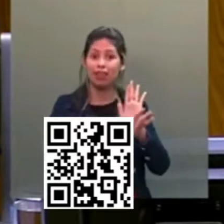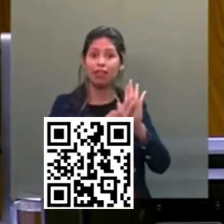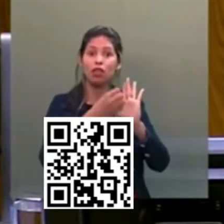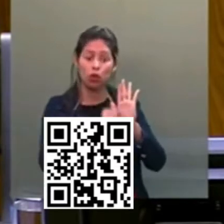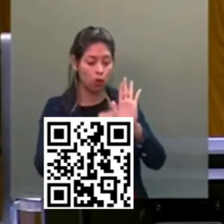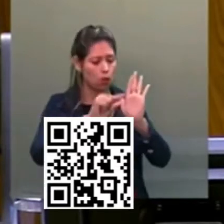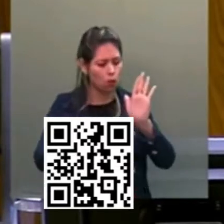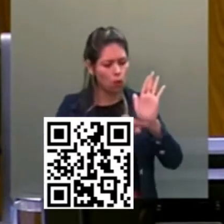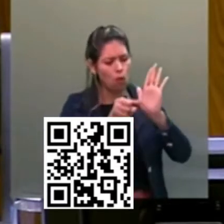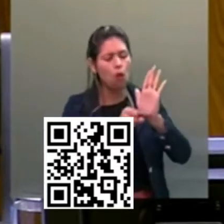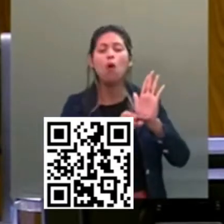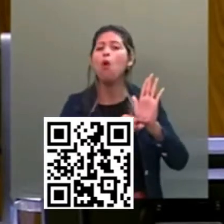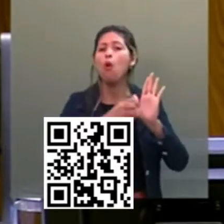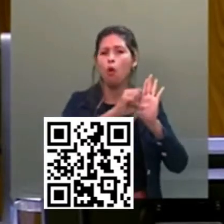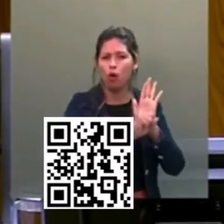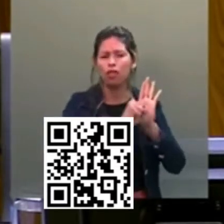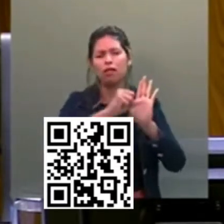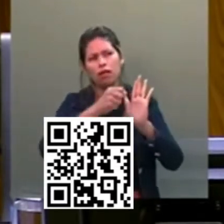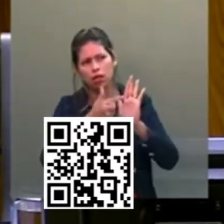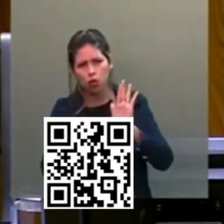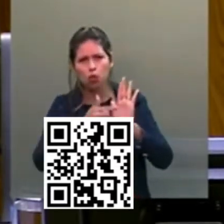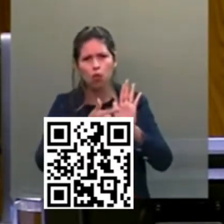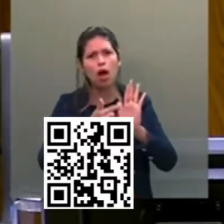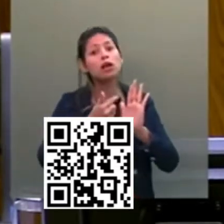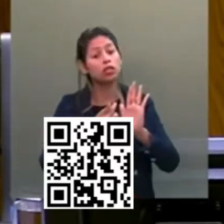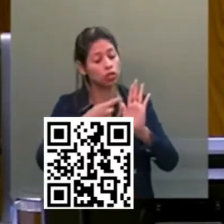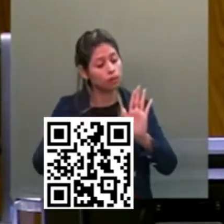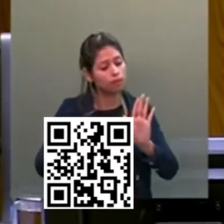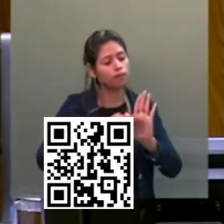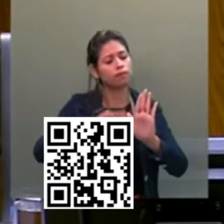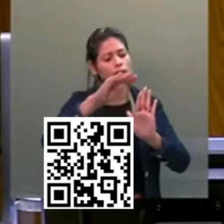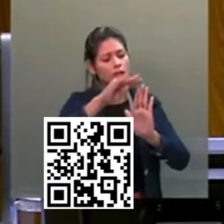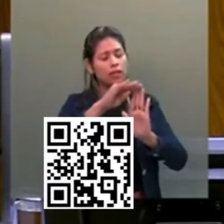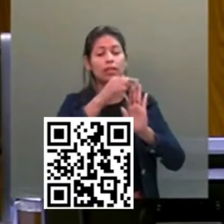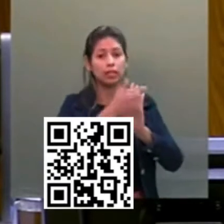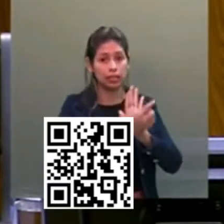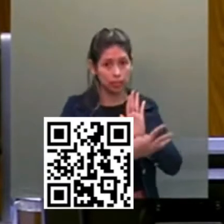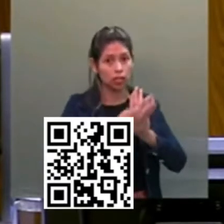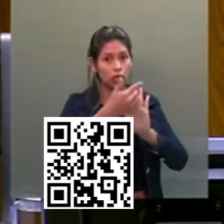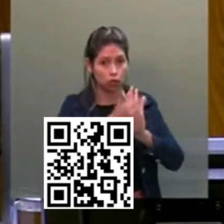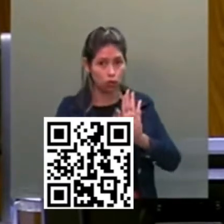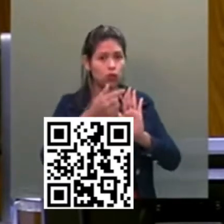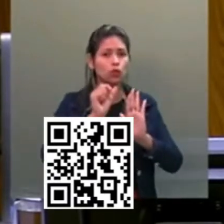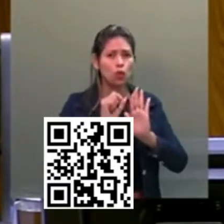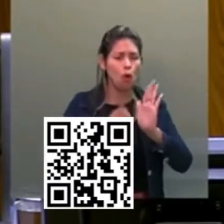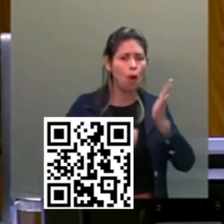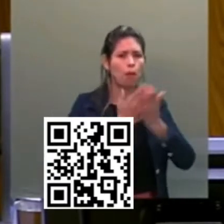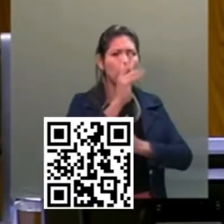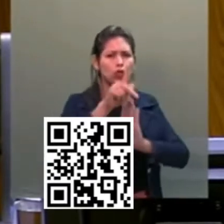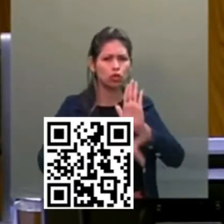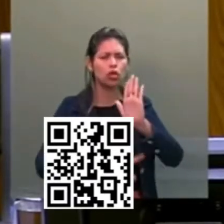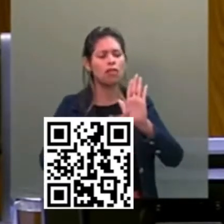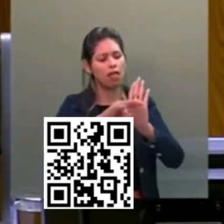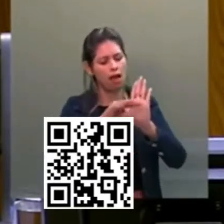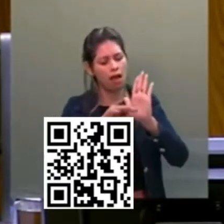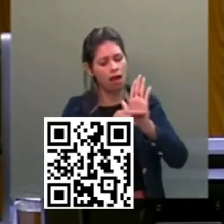82 indicações de autoridades, 32 projetos de decreto legislativo e 40 projetos de resolução do Senado